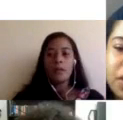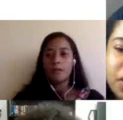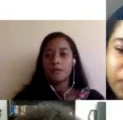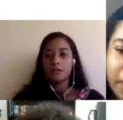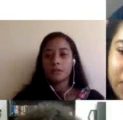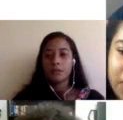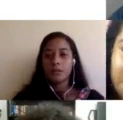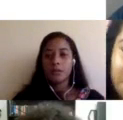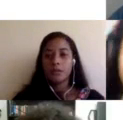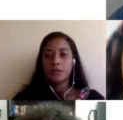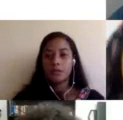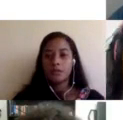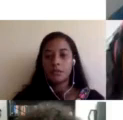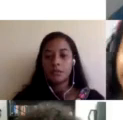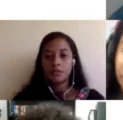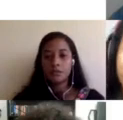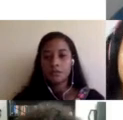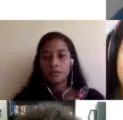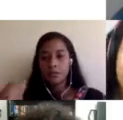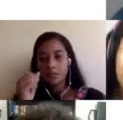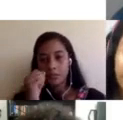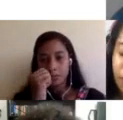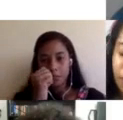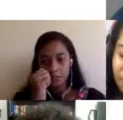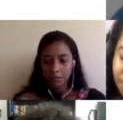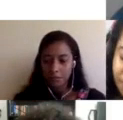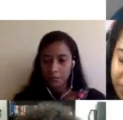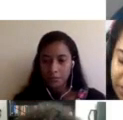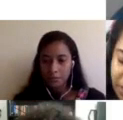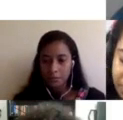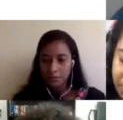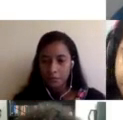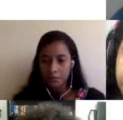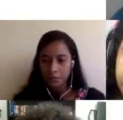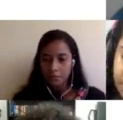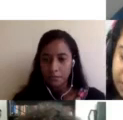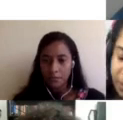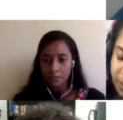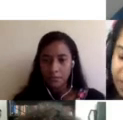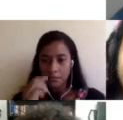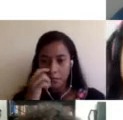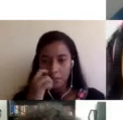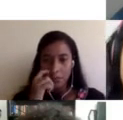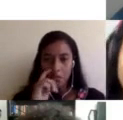de escola de professora supervisora. Pode passar o slide, por favor.